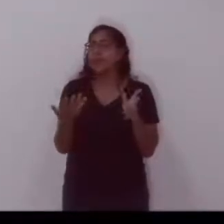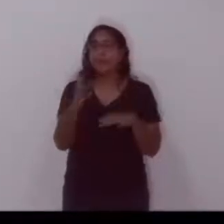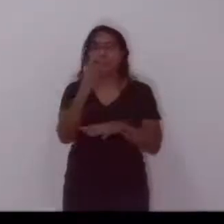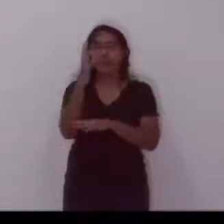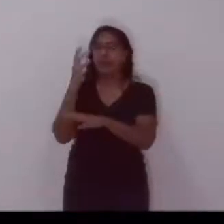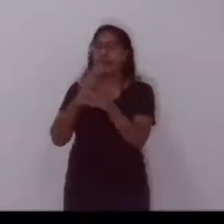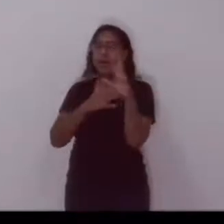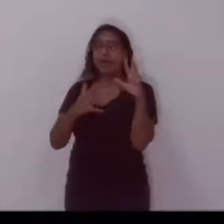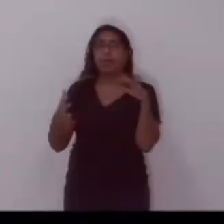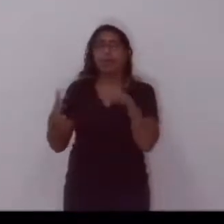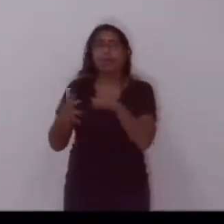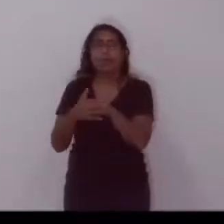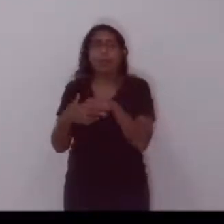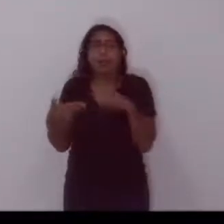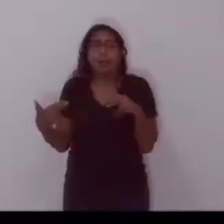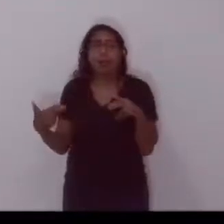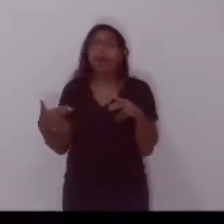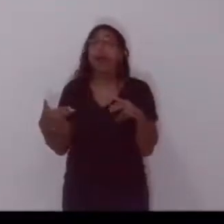vezes maior.